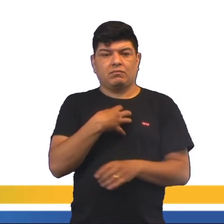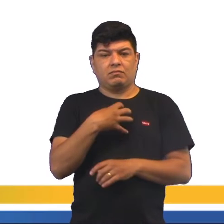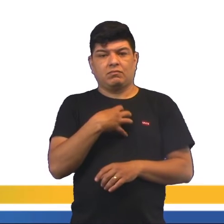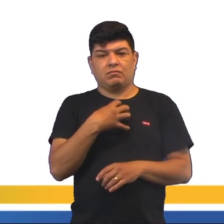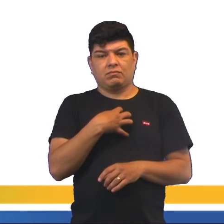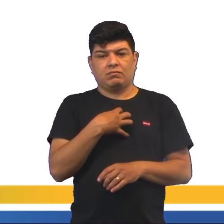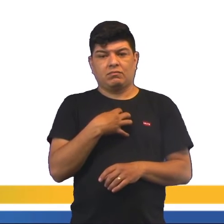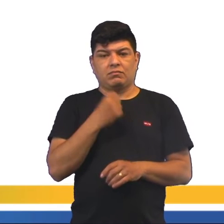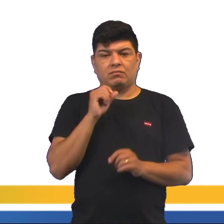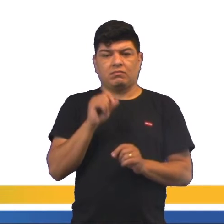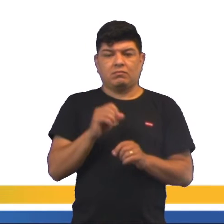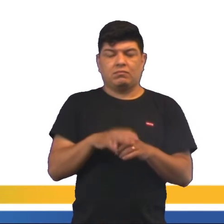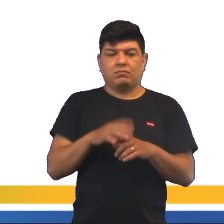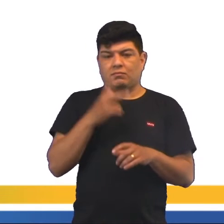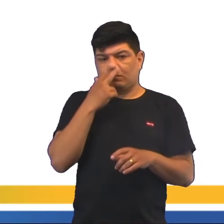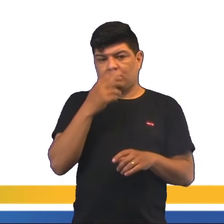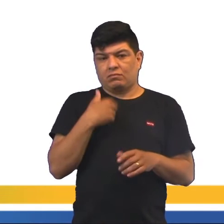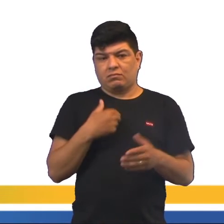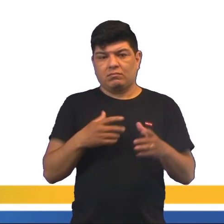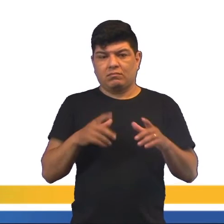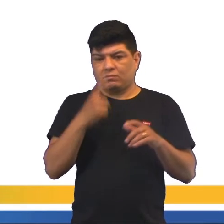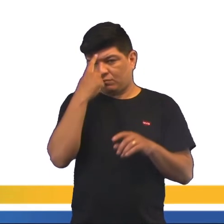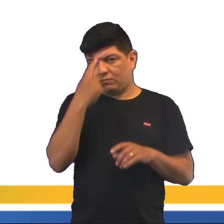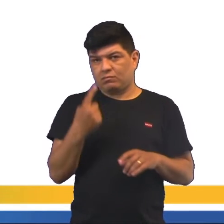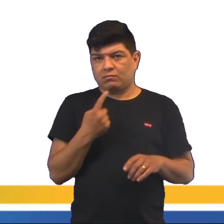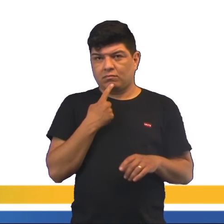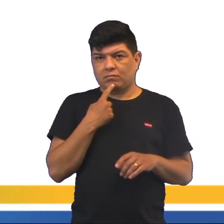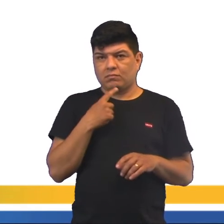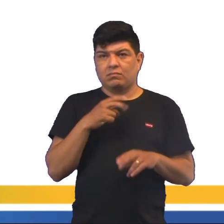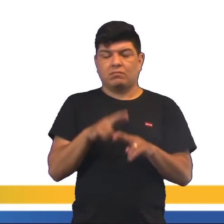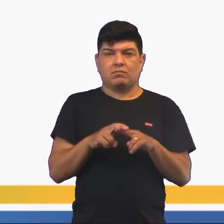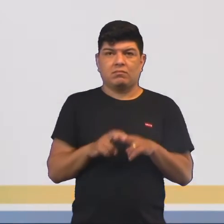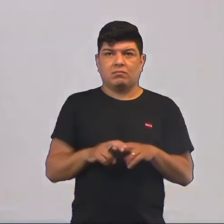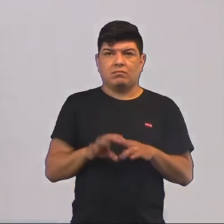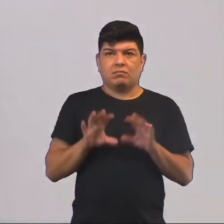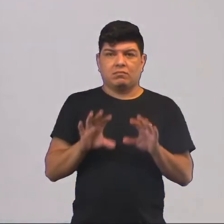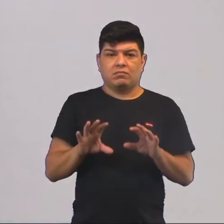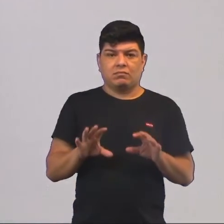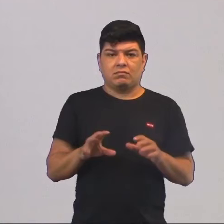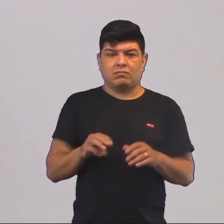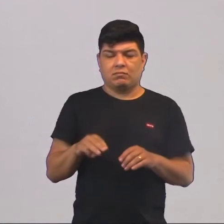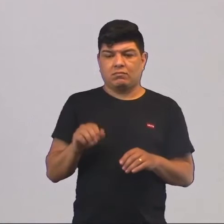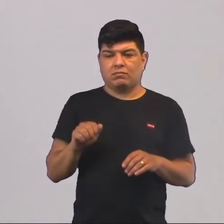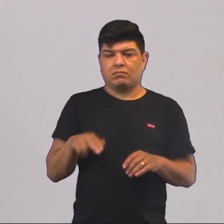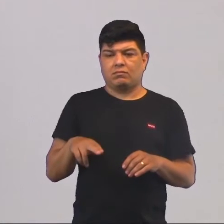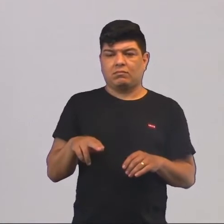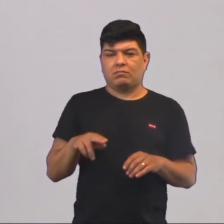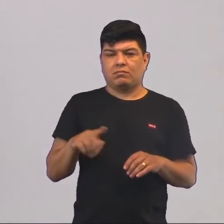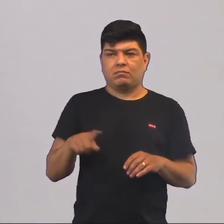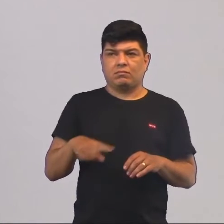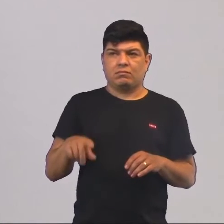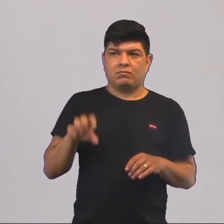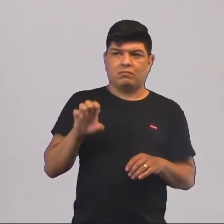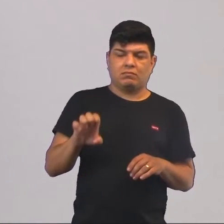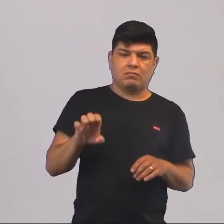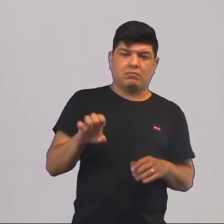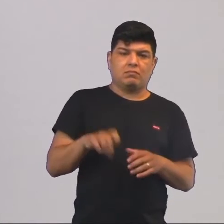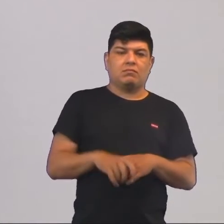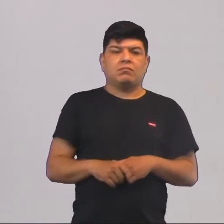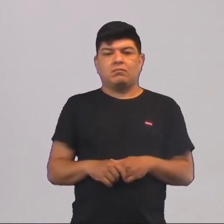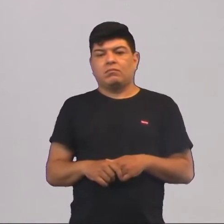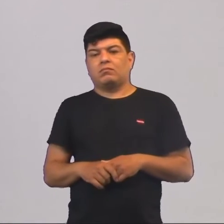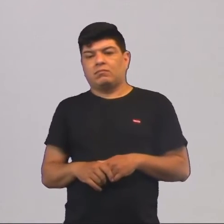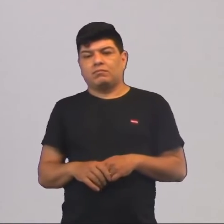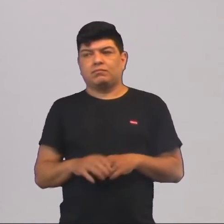sensação sonora que emana das imagens, tá? Essa citação aí foi de Manzano. Então, ele disse que